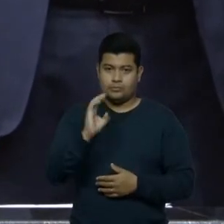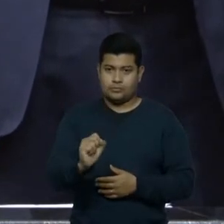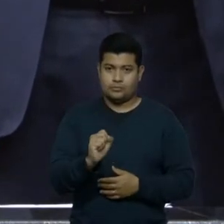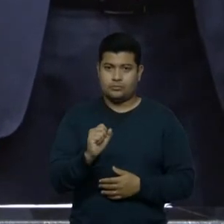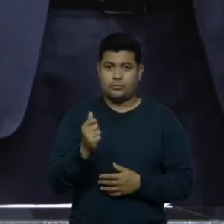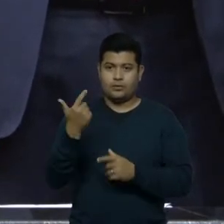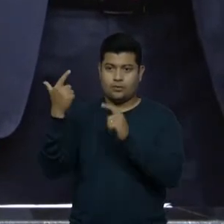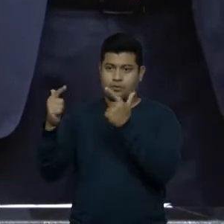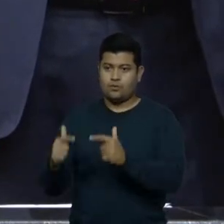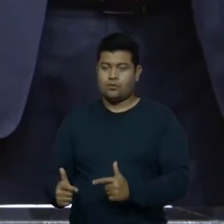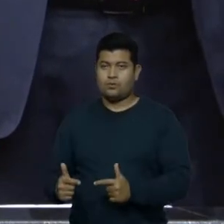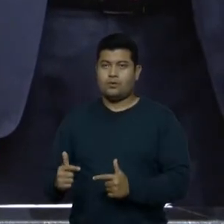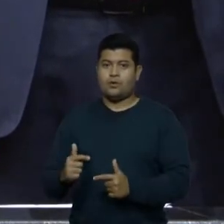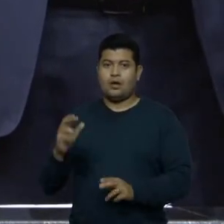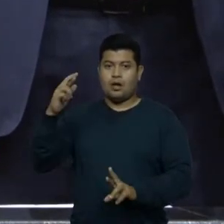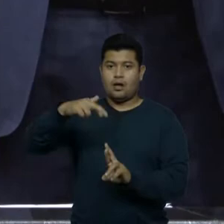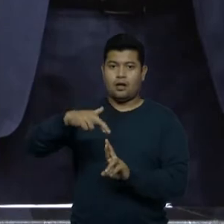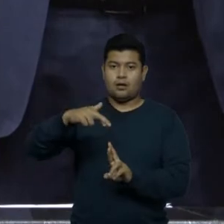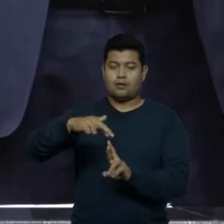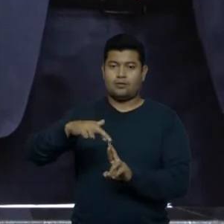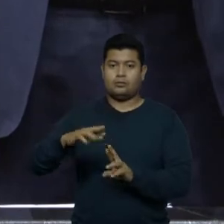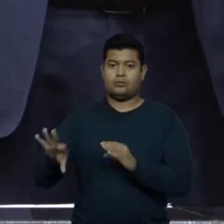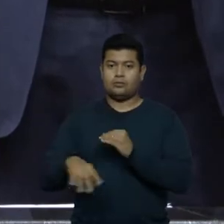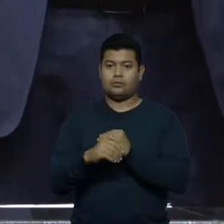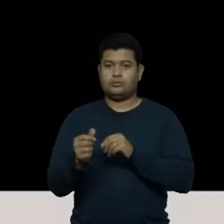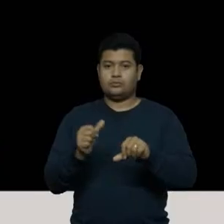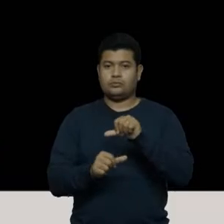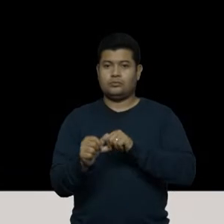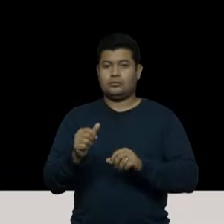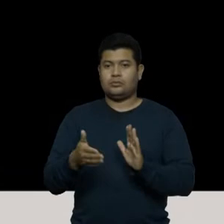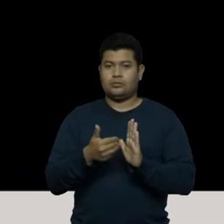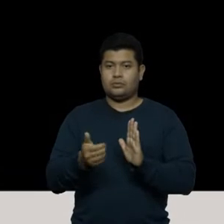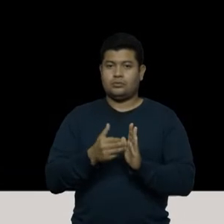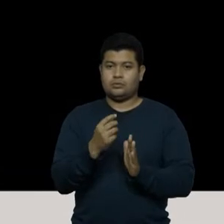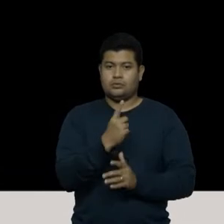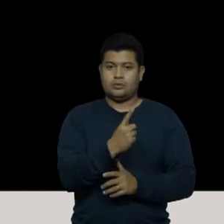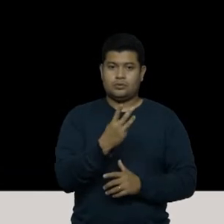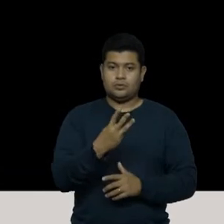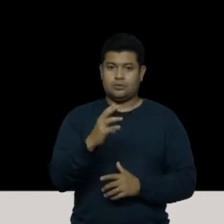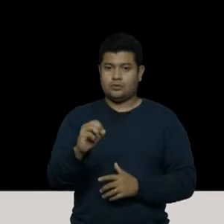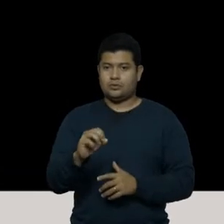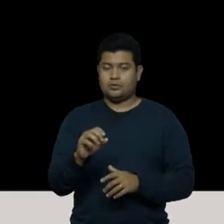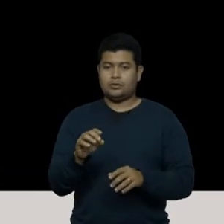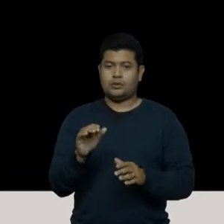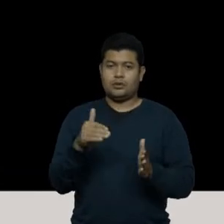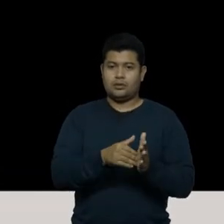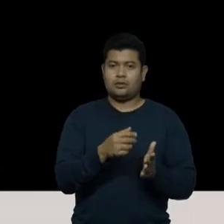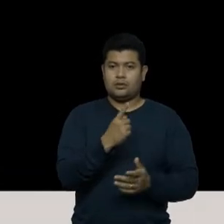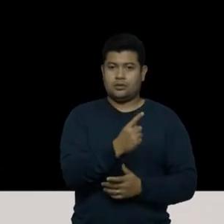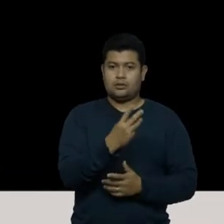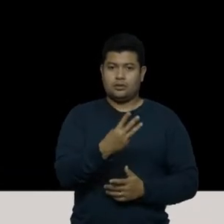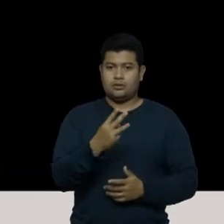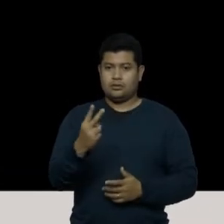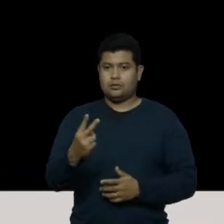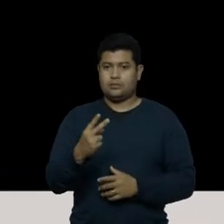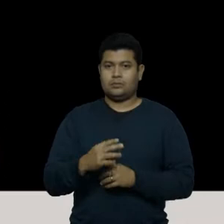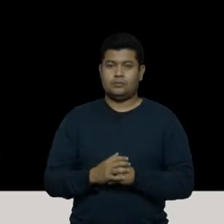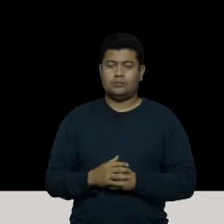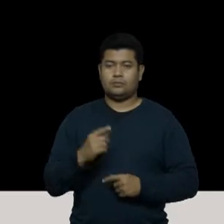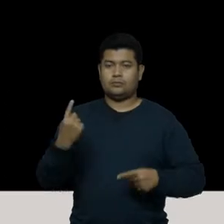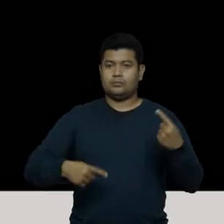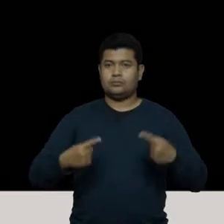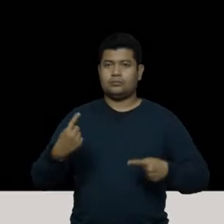Souza e outros e se refere a emenda modificativa das folhas 130/132 em